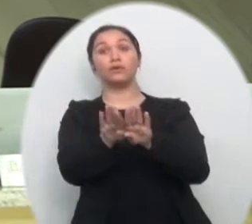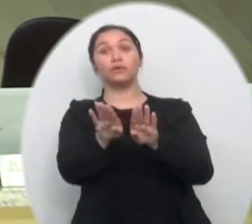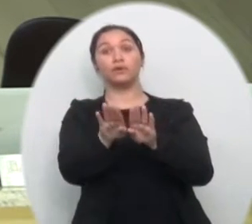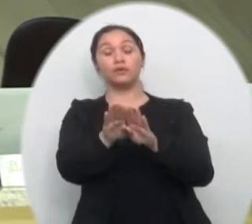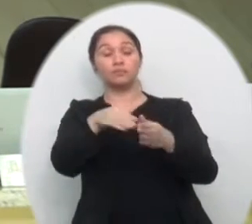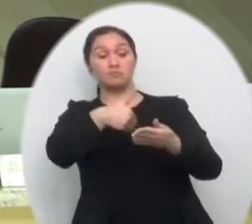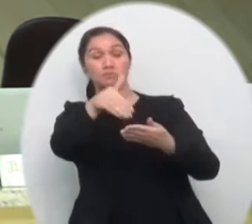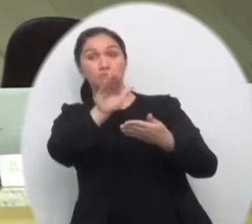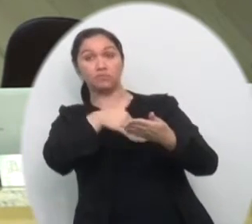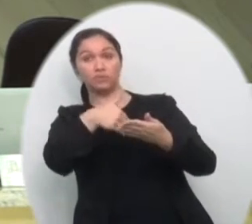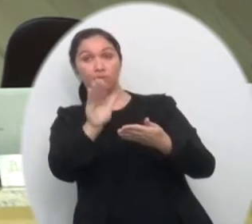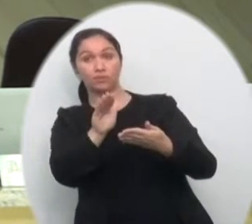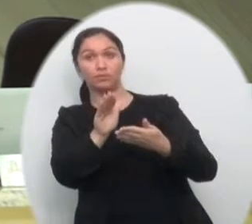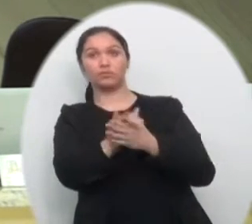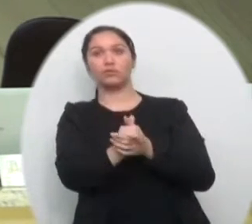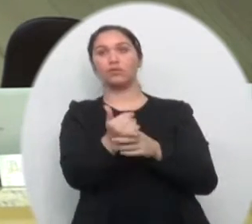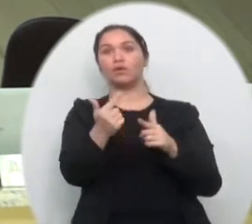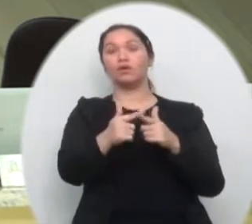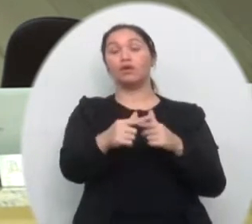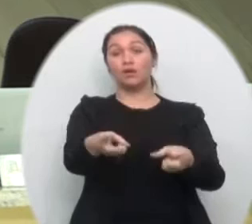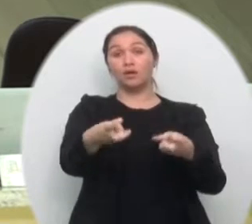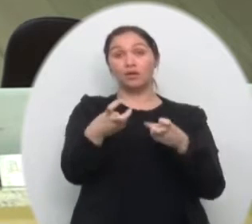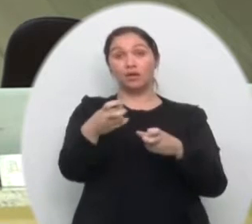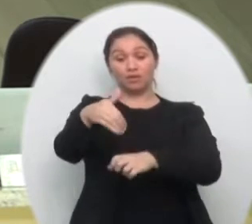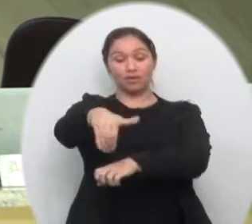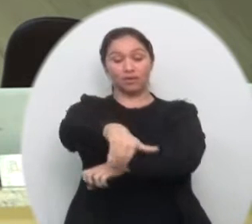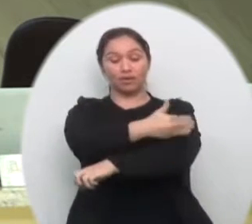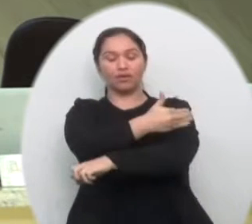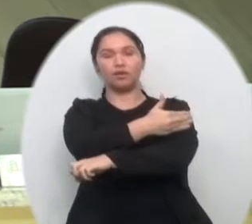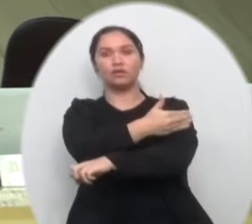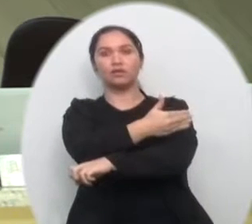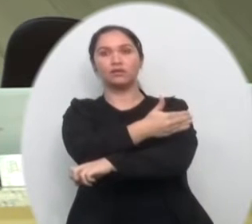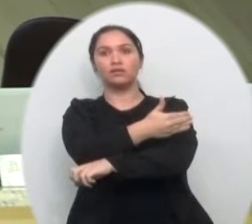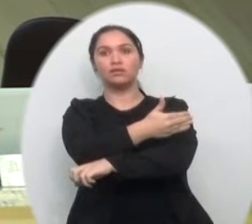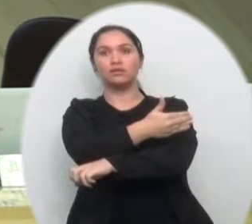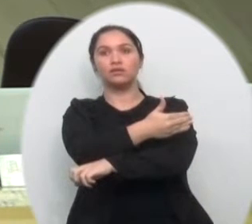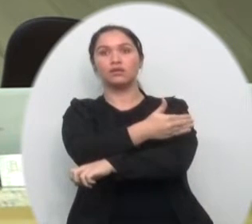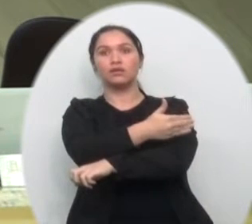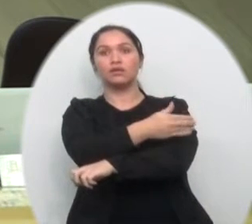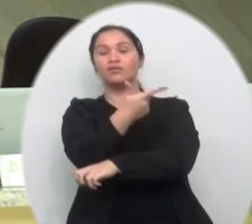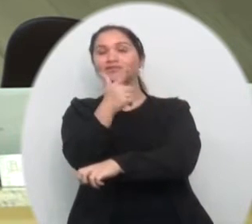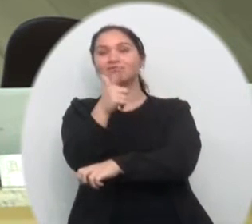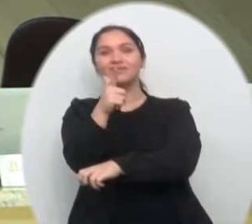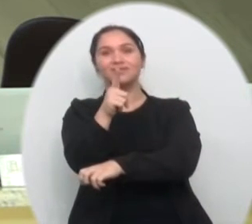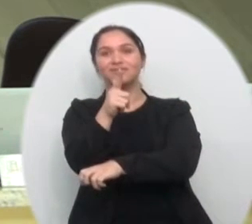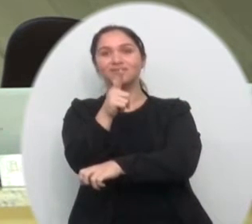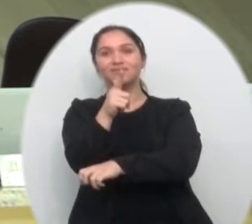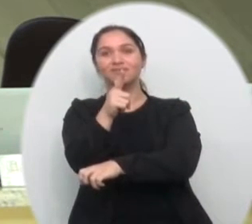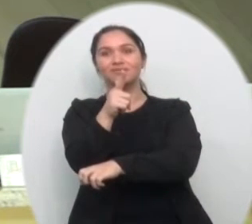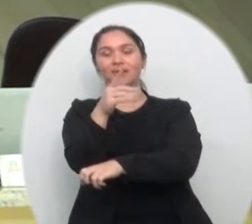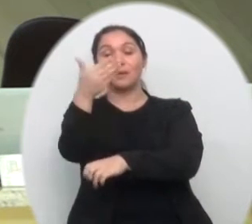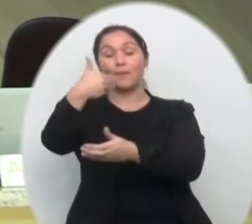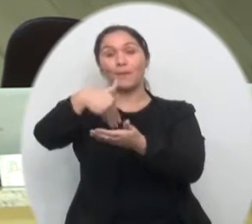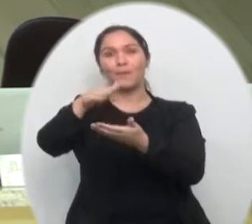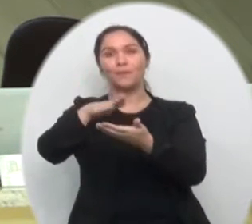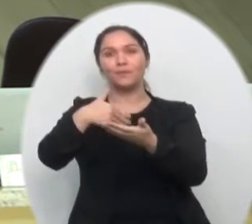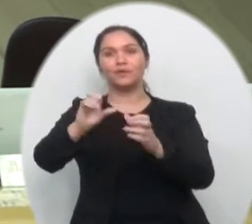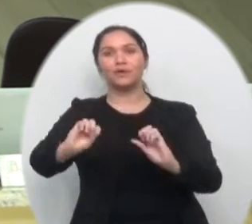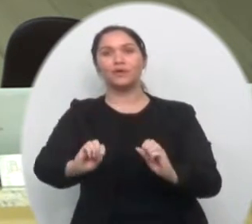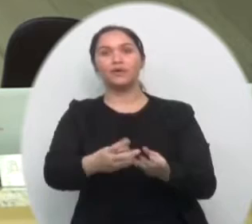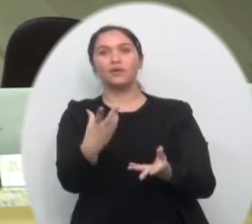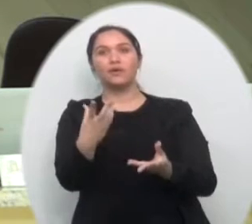podem perceber aqui, ó, o asfalto está liso. Dia de chuva à noite, isso é muito perigoso. Pode ocasionar acidente,